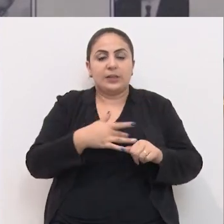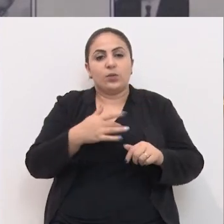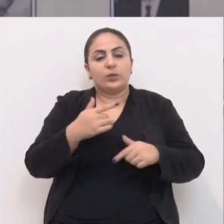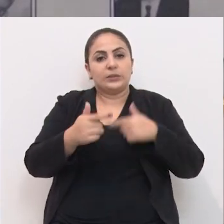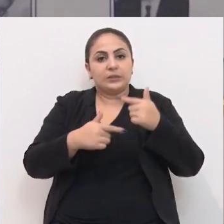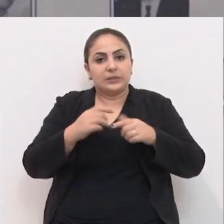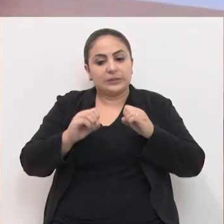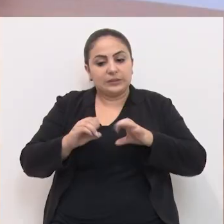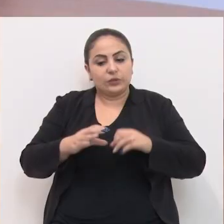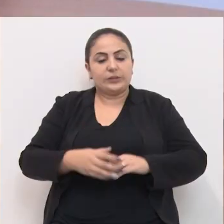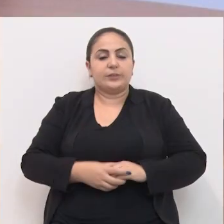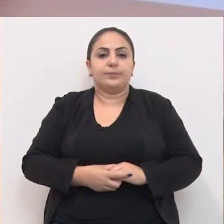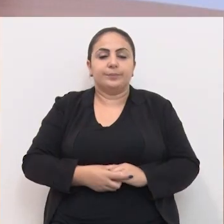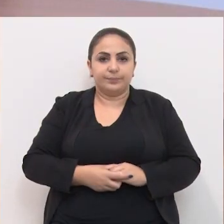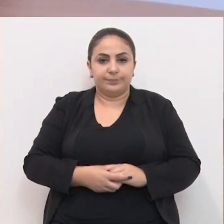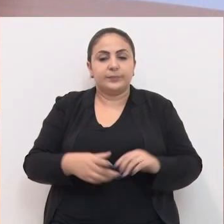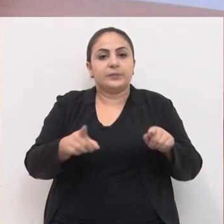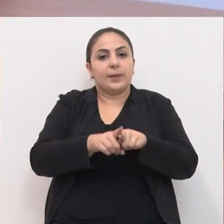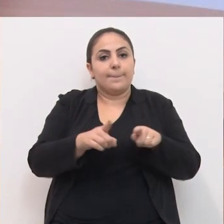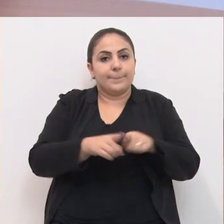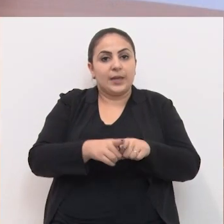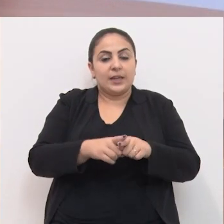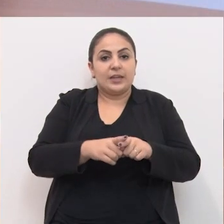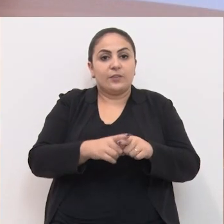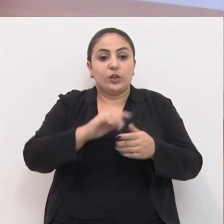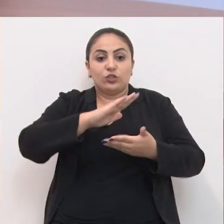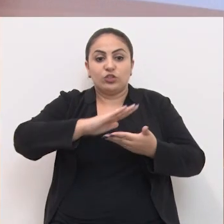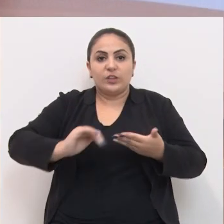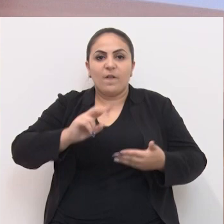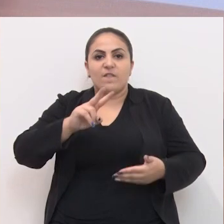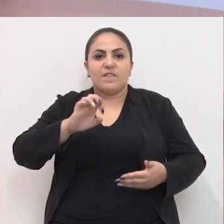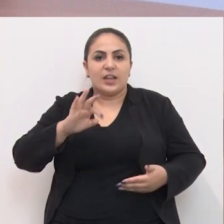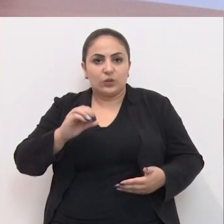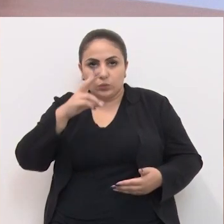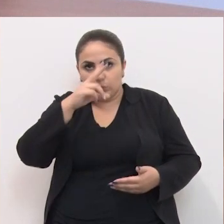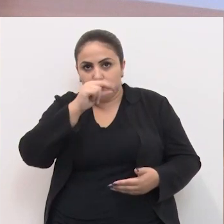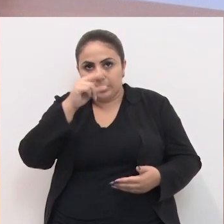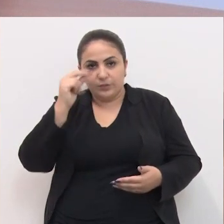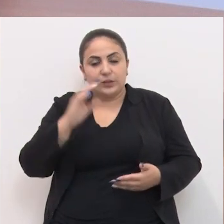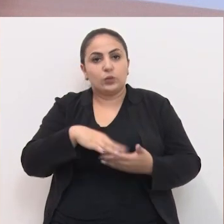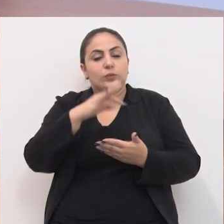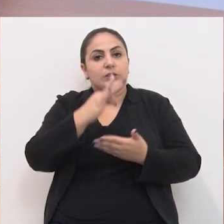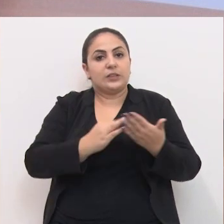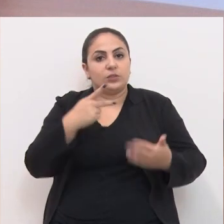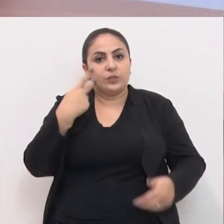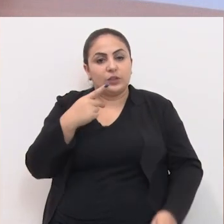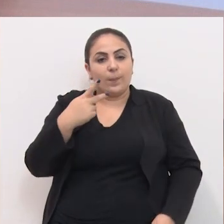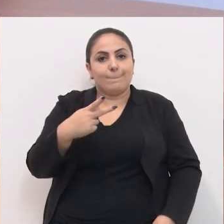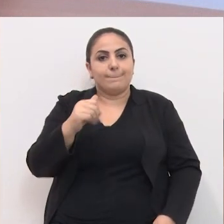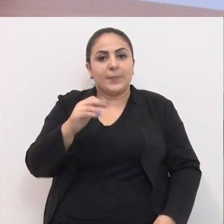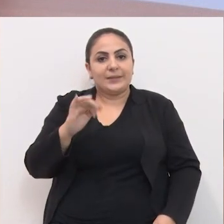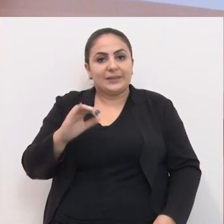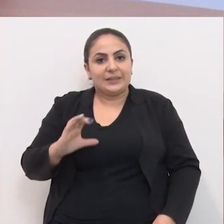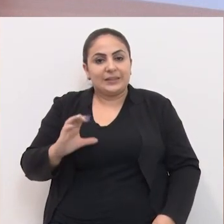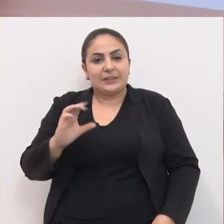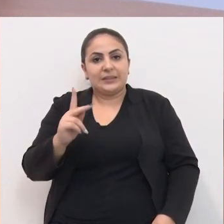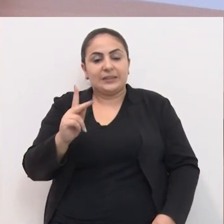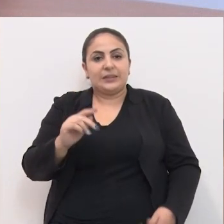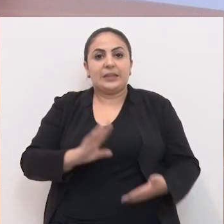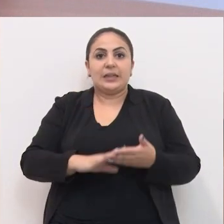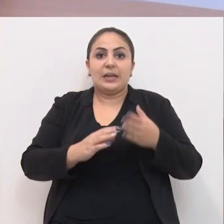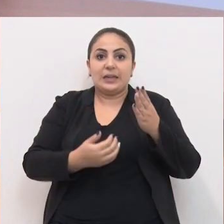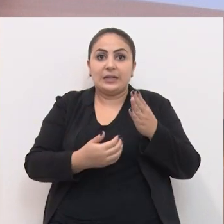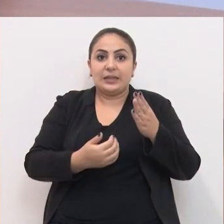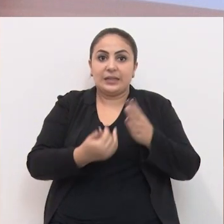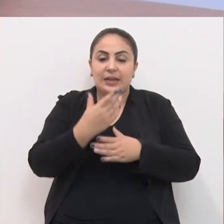as famílias aqui de Passo Fundo, e é justamente isso que a gente pretende, é mais recursos para a segurança pública, tendo em vista que no orçamento municipal nós não temos uma